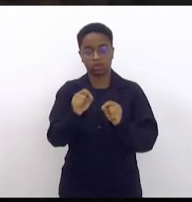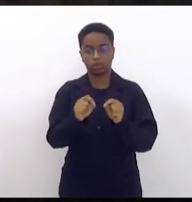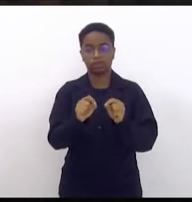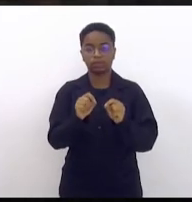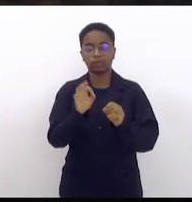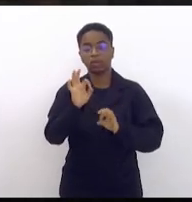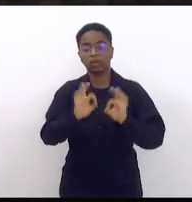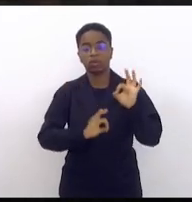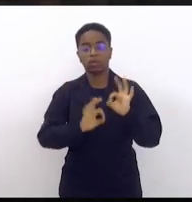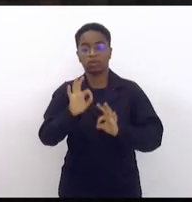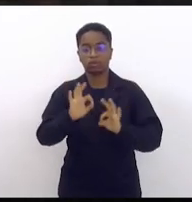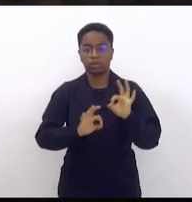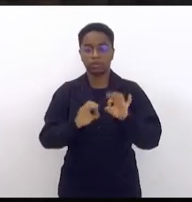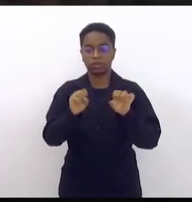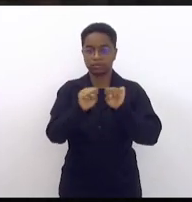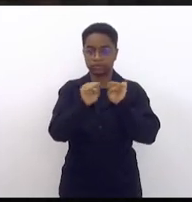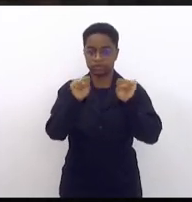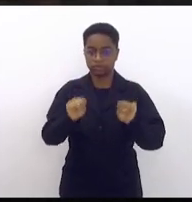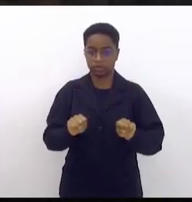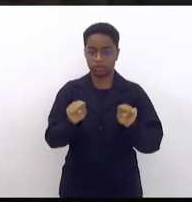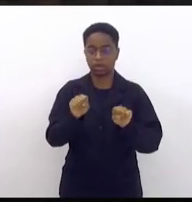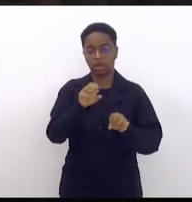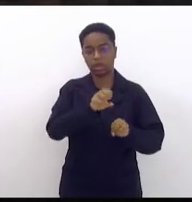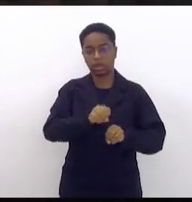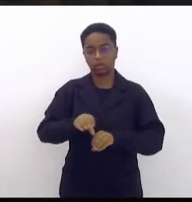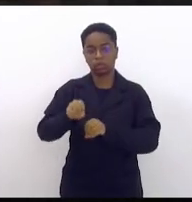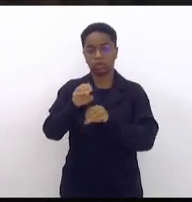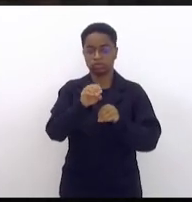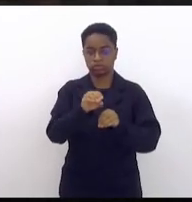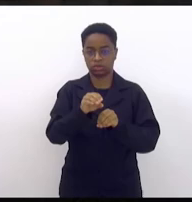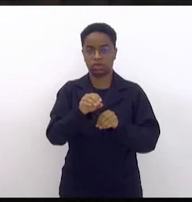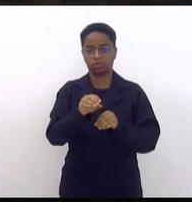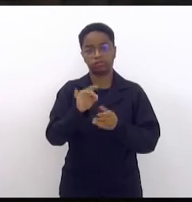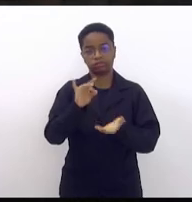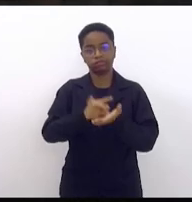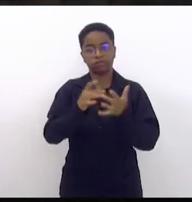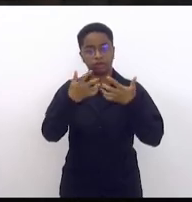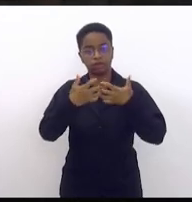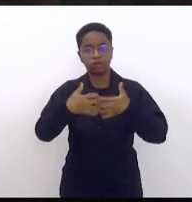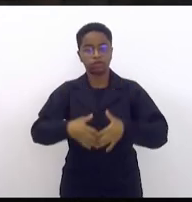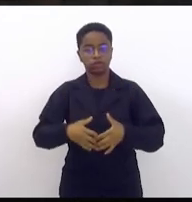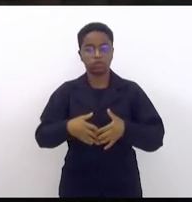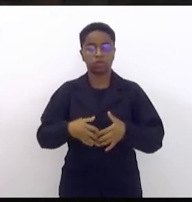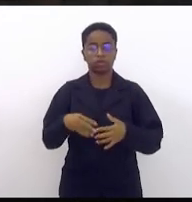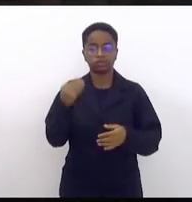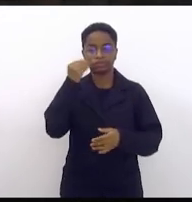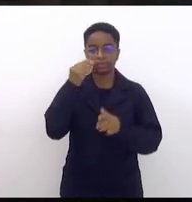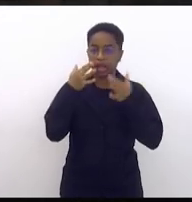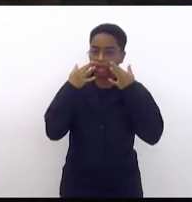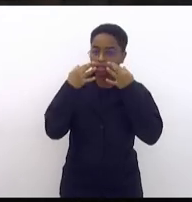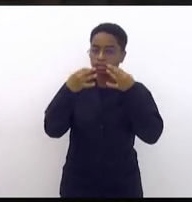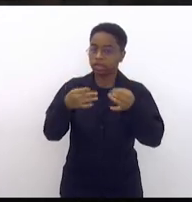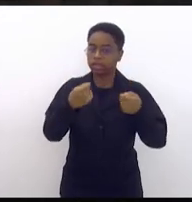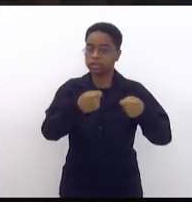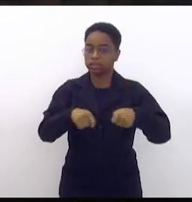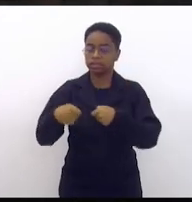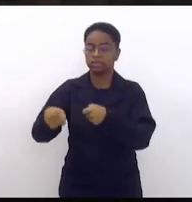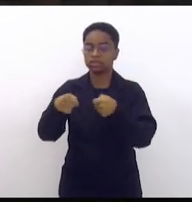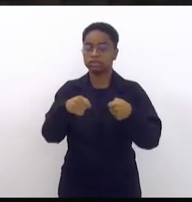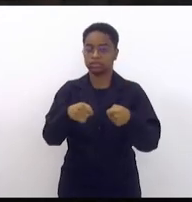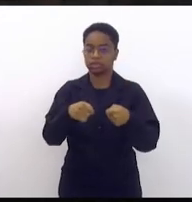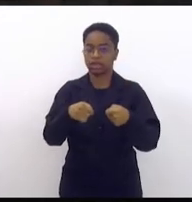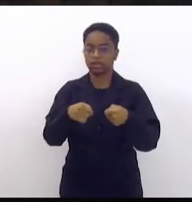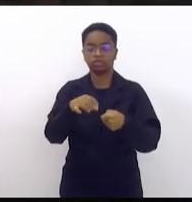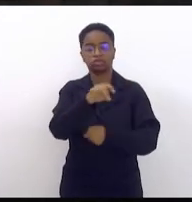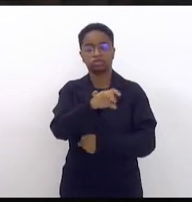construção de um sistema educacional que funcione para a atenção das necessidades pulsantes